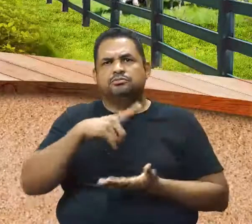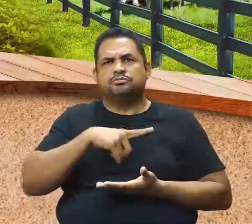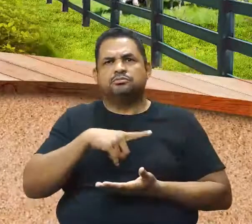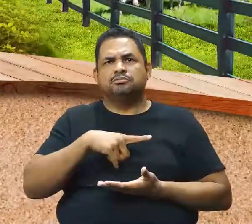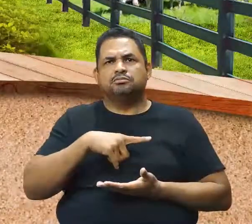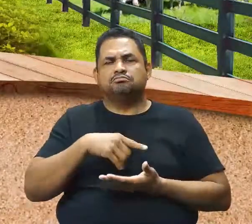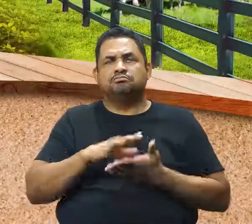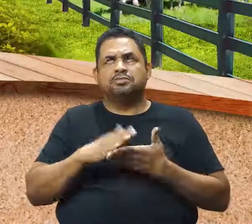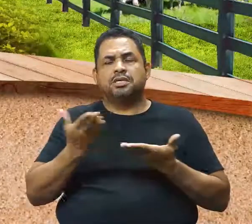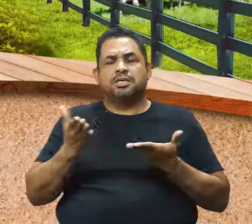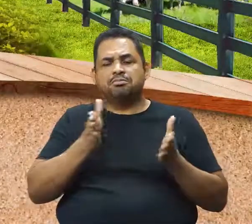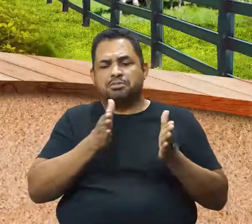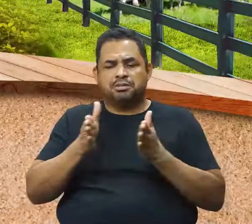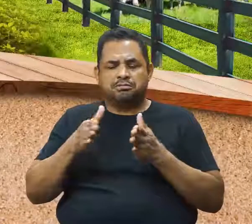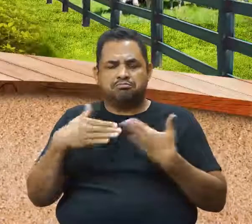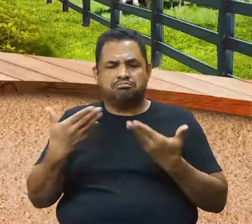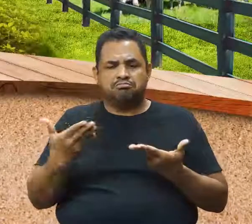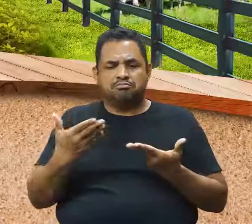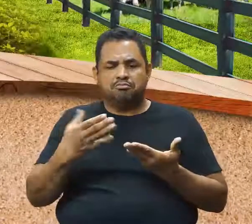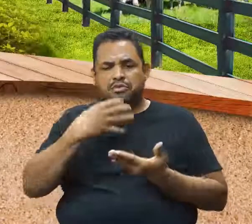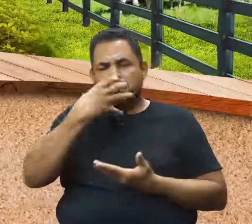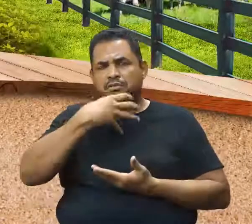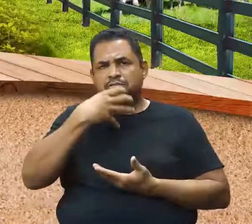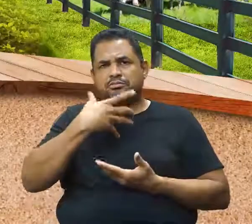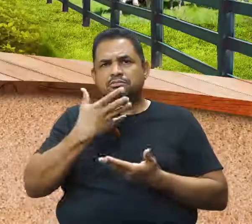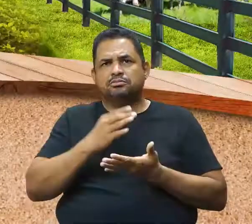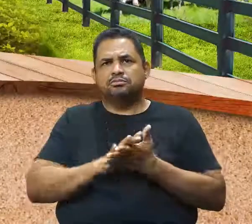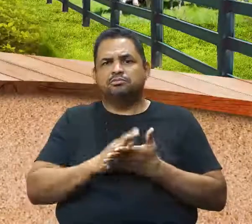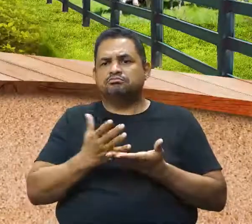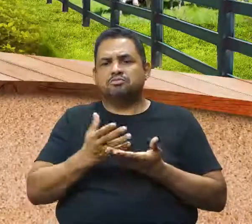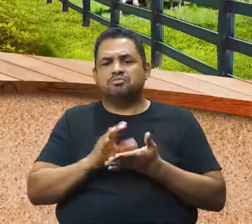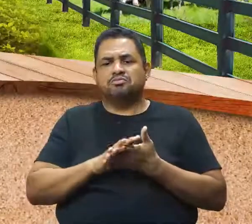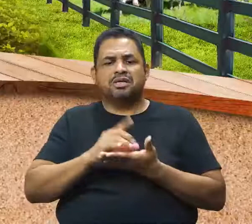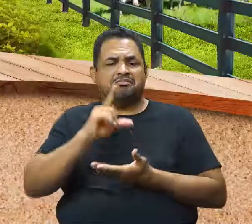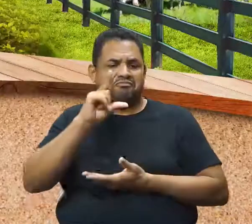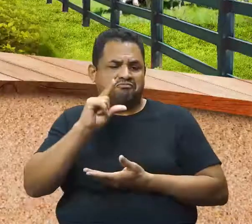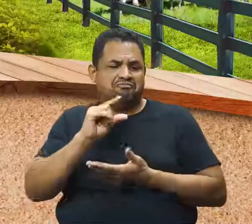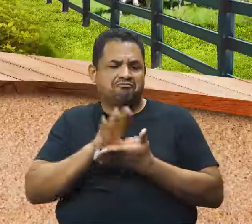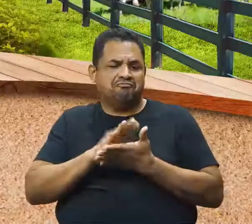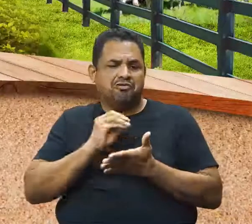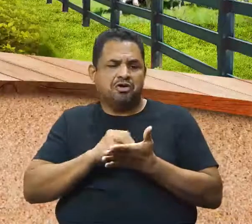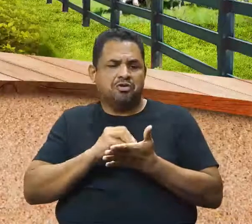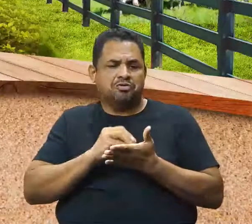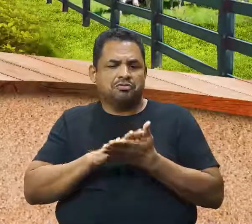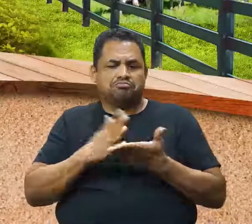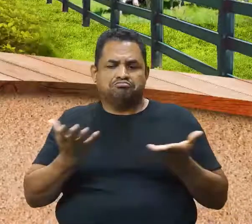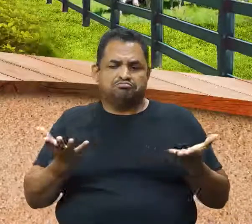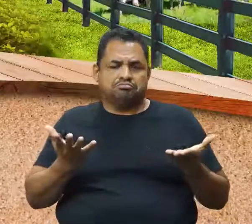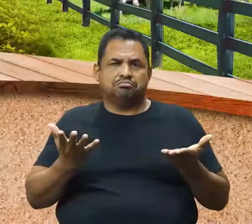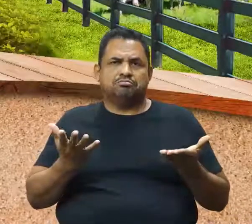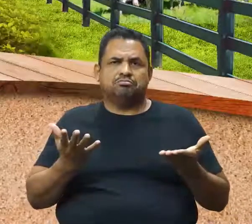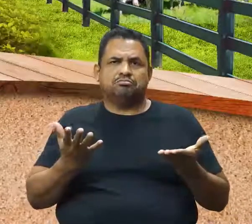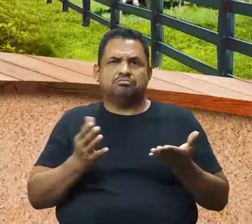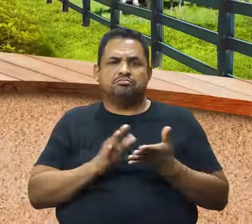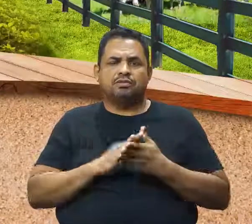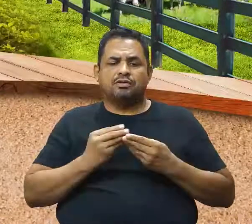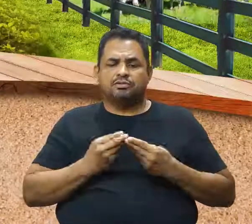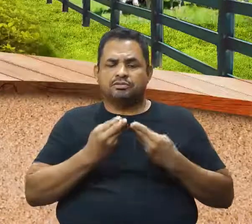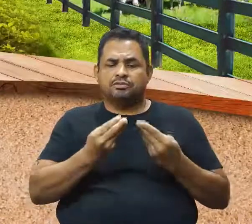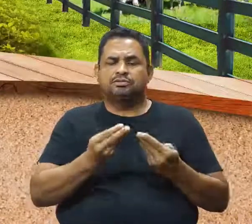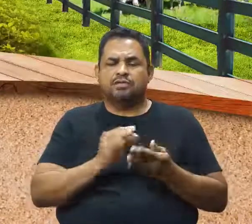Em épocas que essa fruta ela é mais escassa. Aí sim você oferece ao mercado a